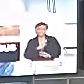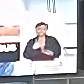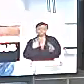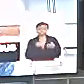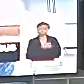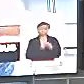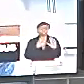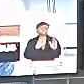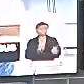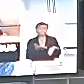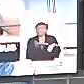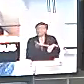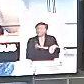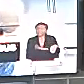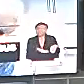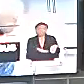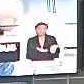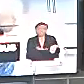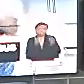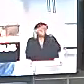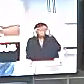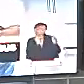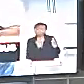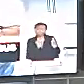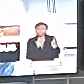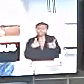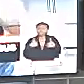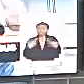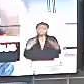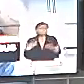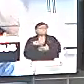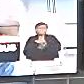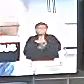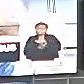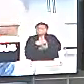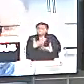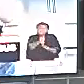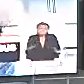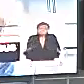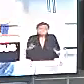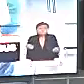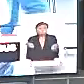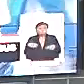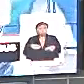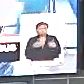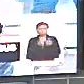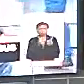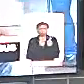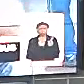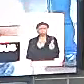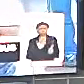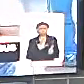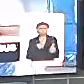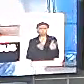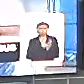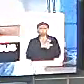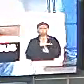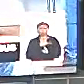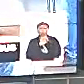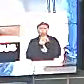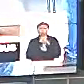que me me deixam assim estarcido eu só posso andar no ônibus convencional eu não posso andar no ônibus